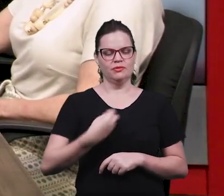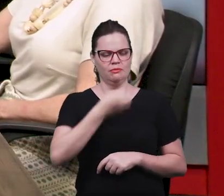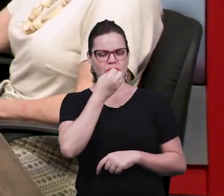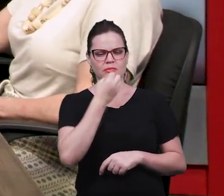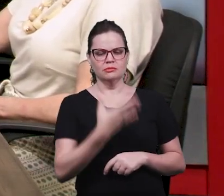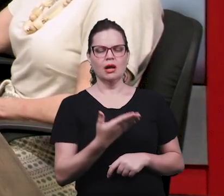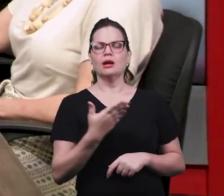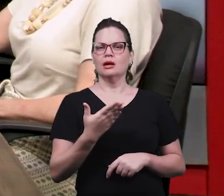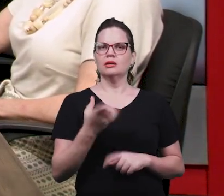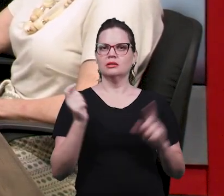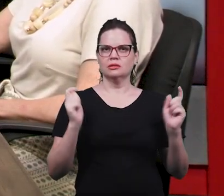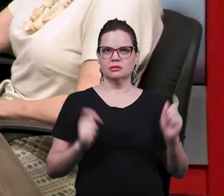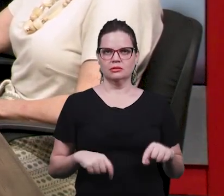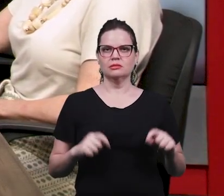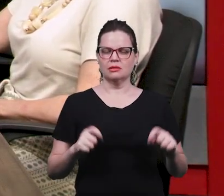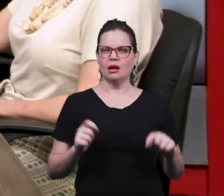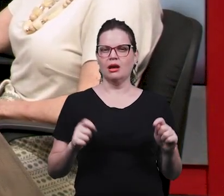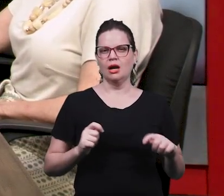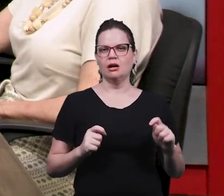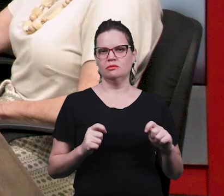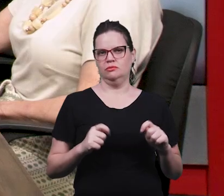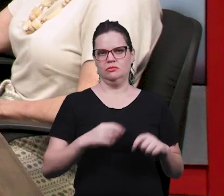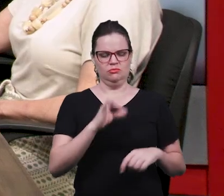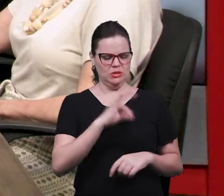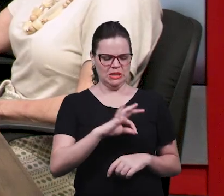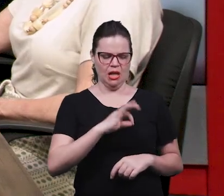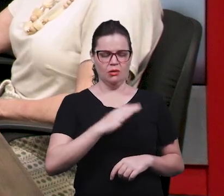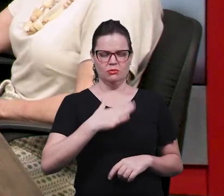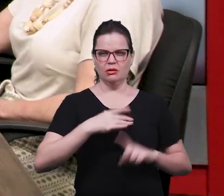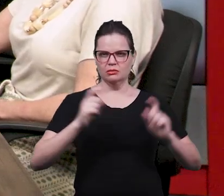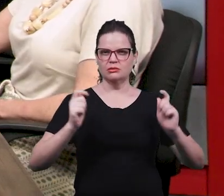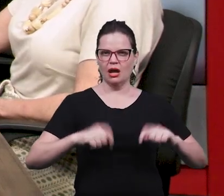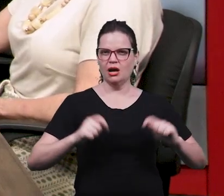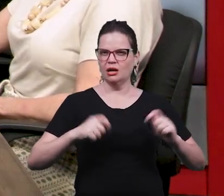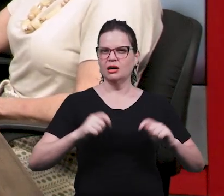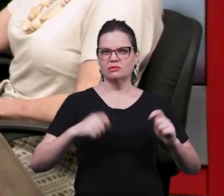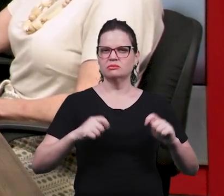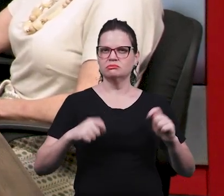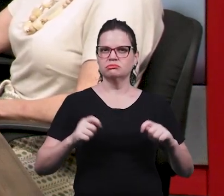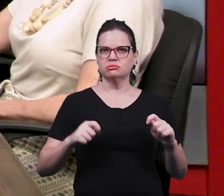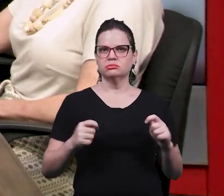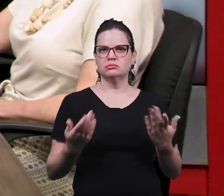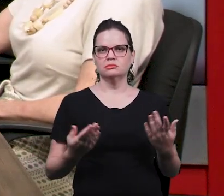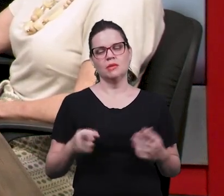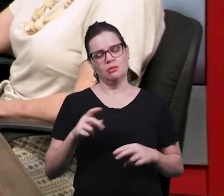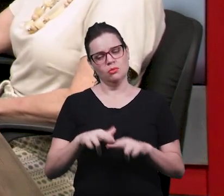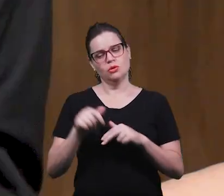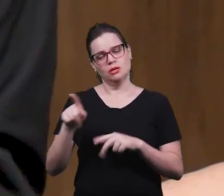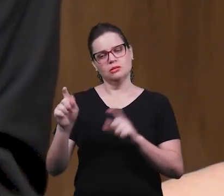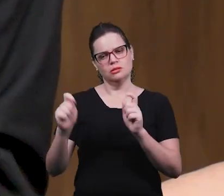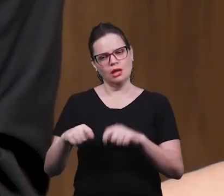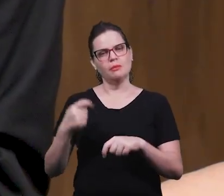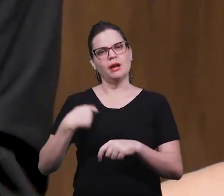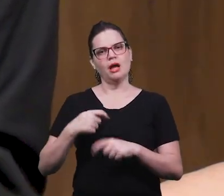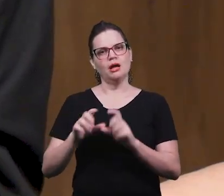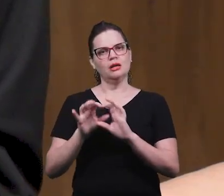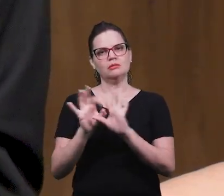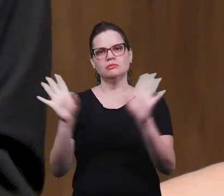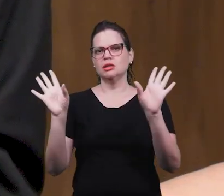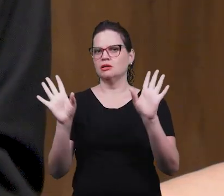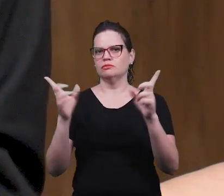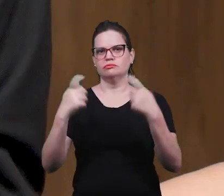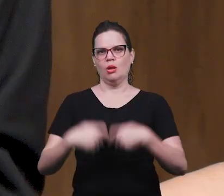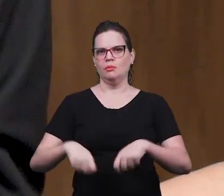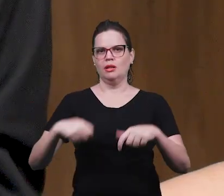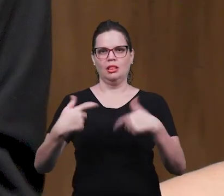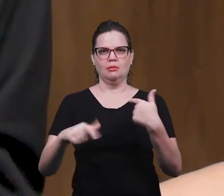uma maneira equilibrada, digna, dentro daquilo, né, que a gente tinha. E com isso dava para ela dar atenção